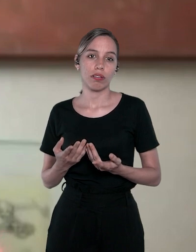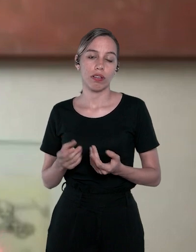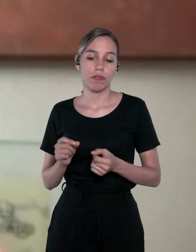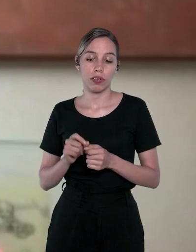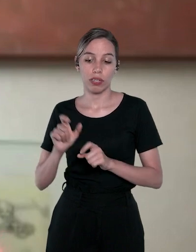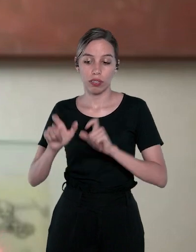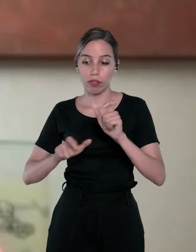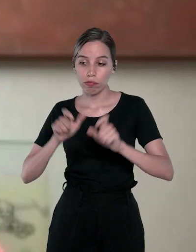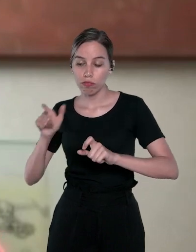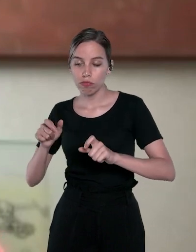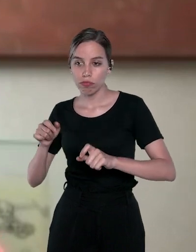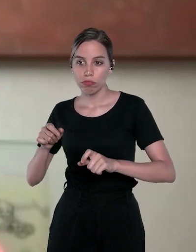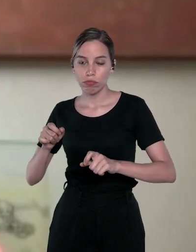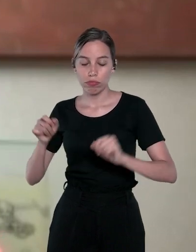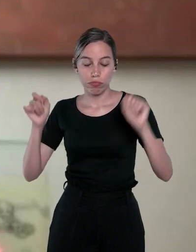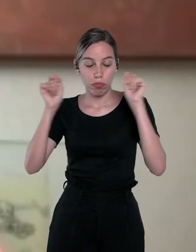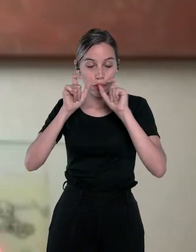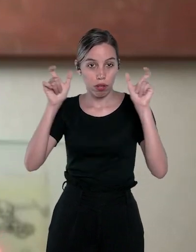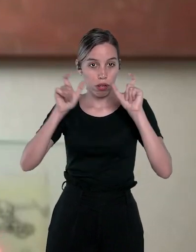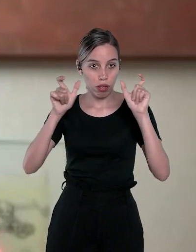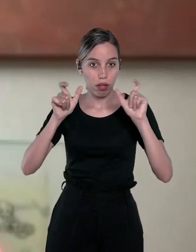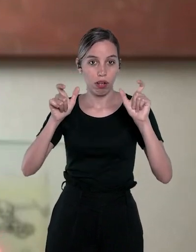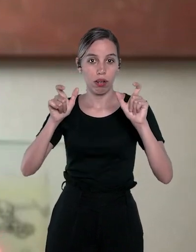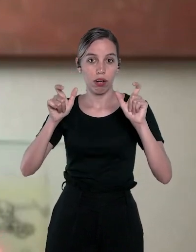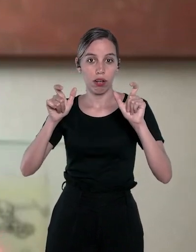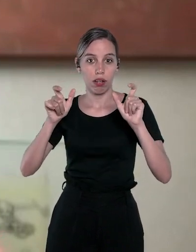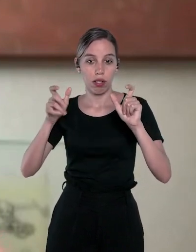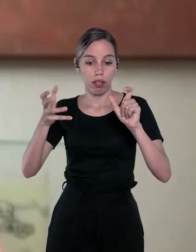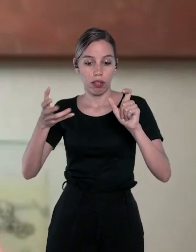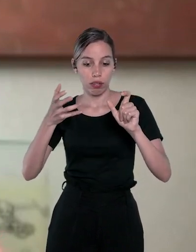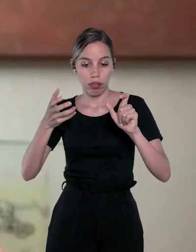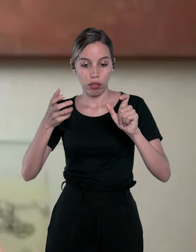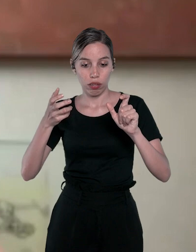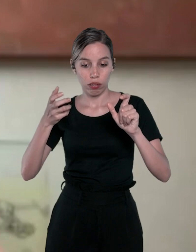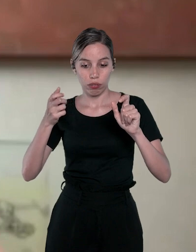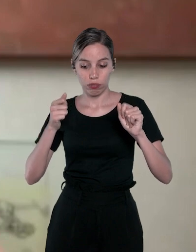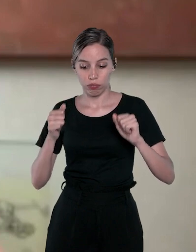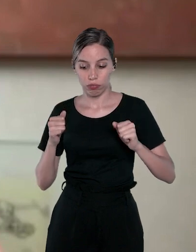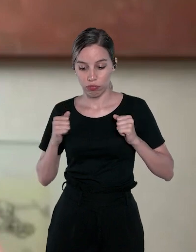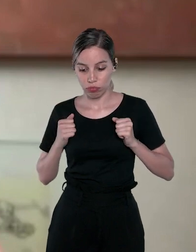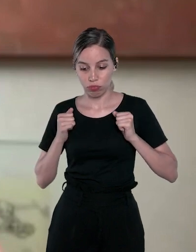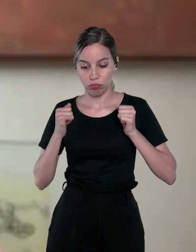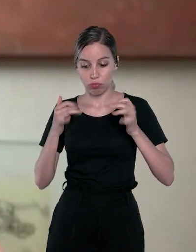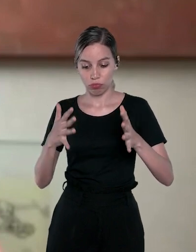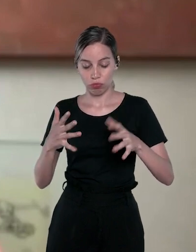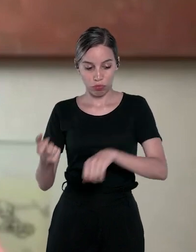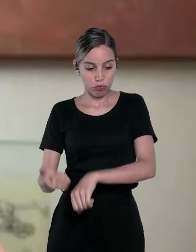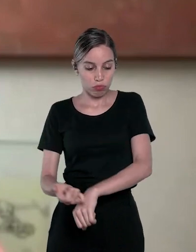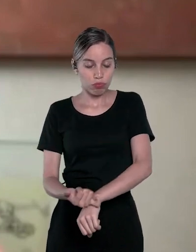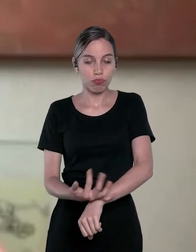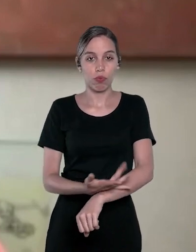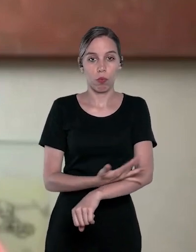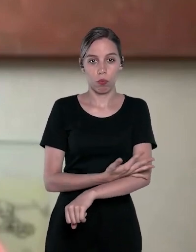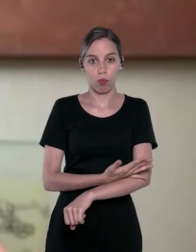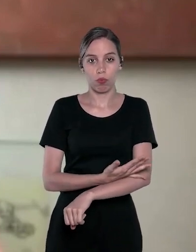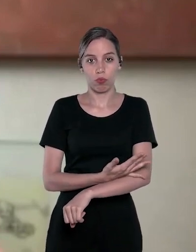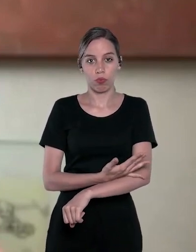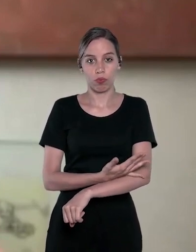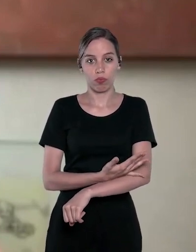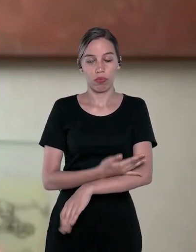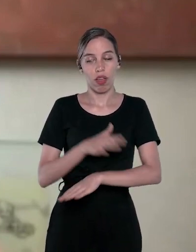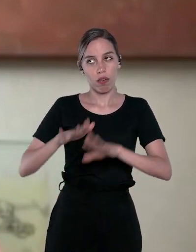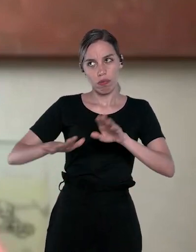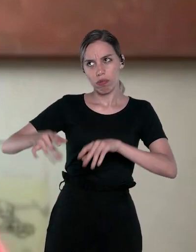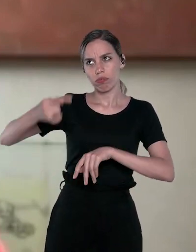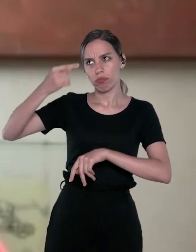desperta nas pessoas algum conteúdo de caráter emocional, não sei bem, e às vezes